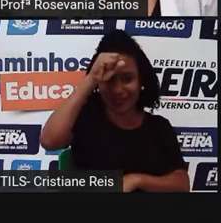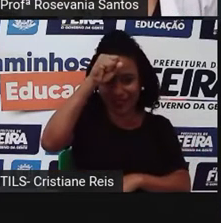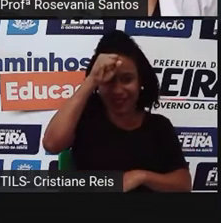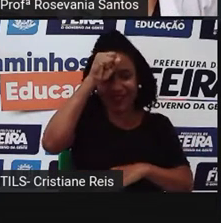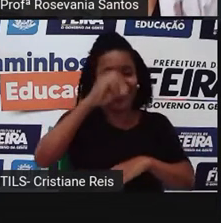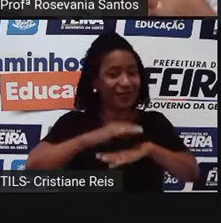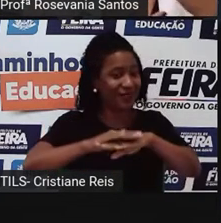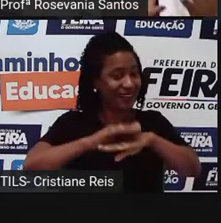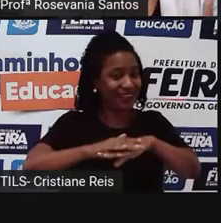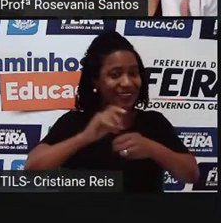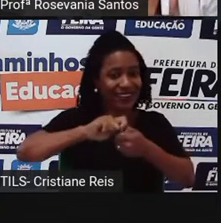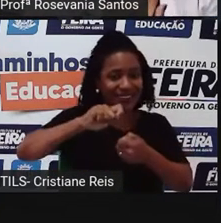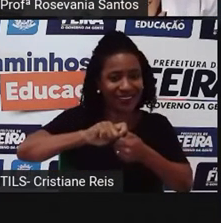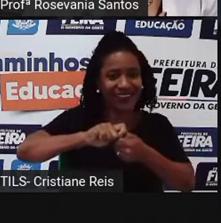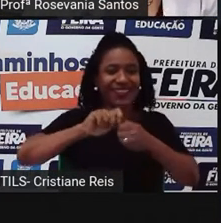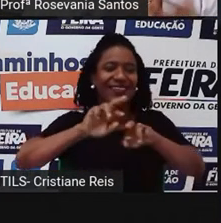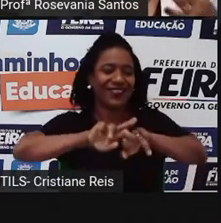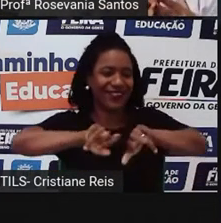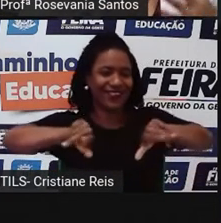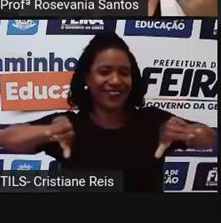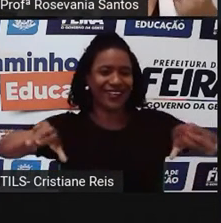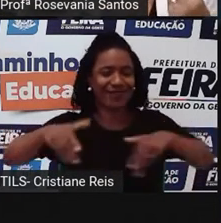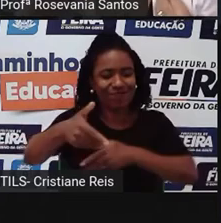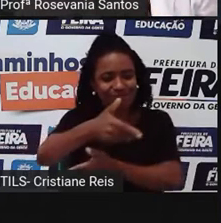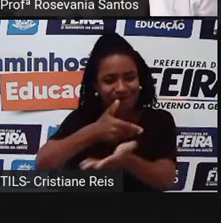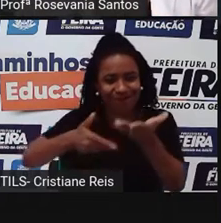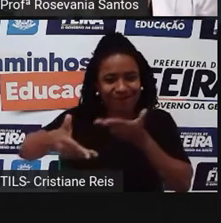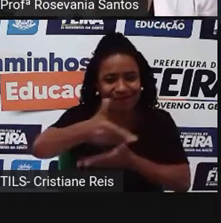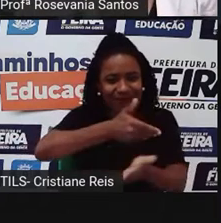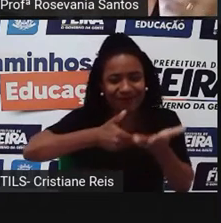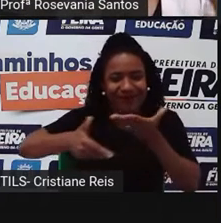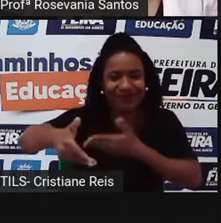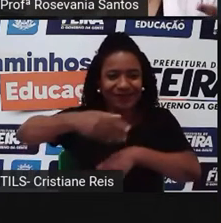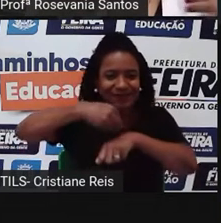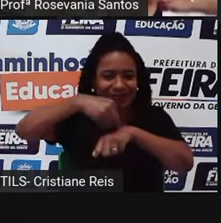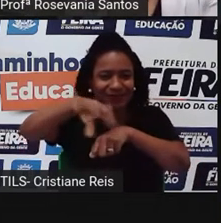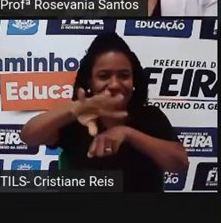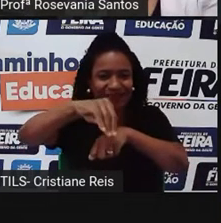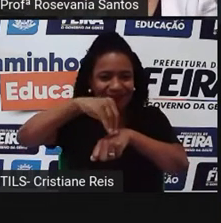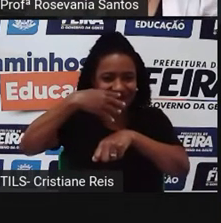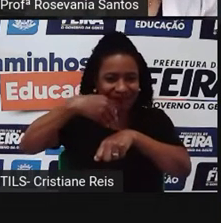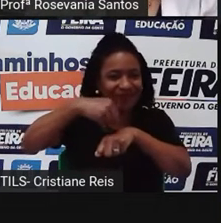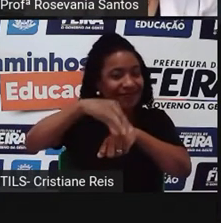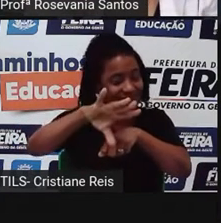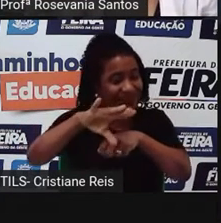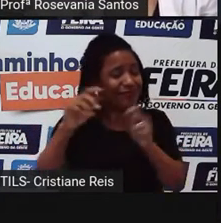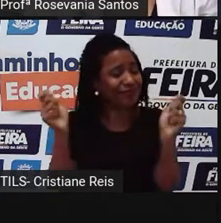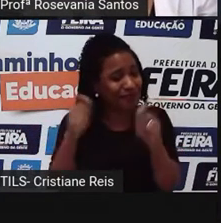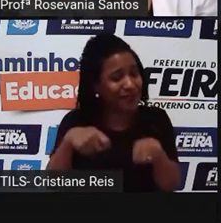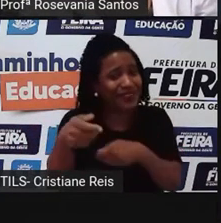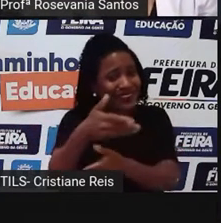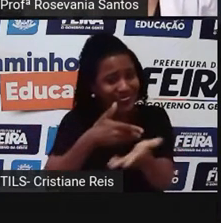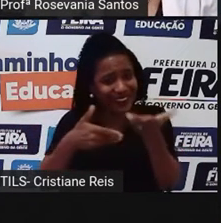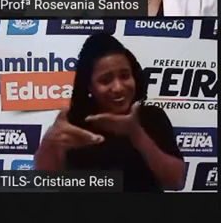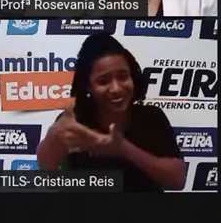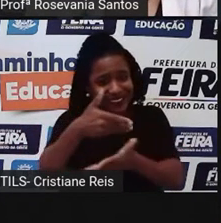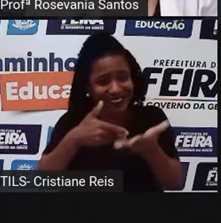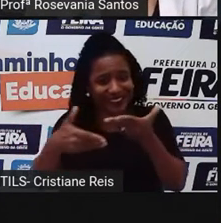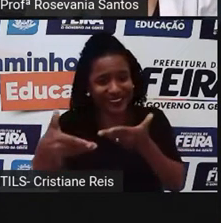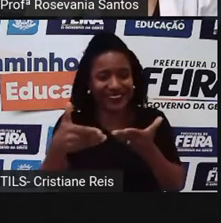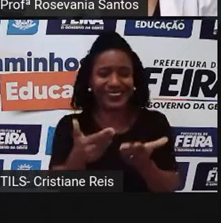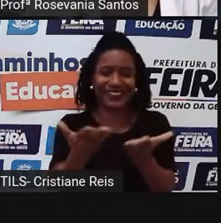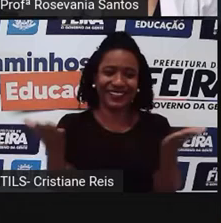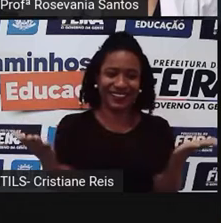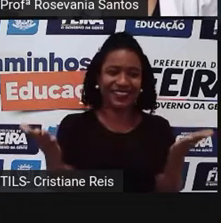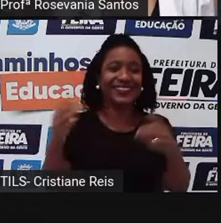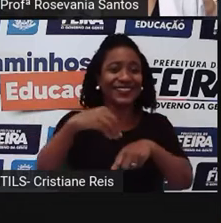nunca é tarde para fazer trocas daquilo que nós já sabemos com aquilo que nós não sabemos, que adquirimos de